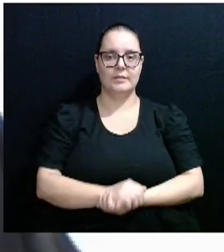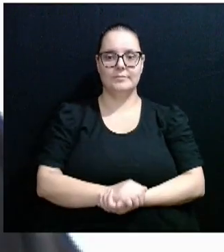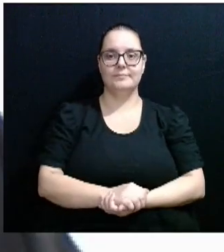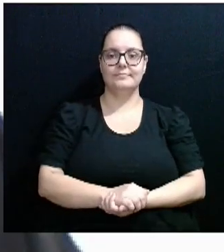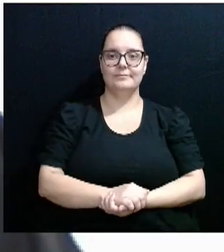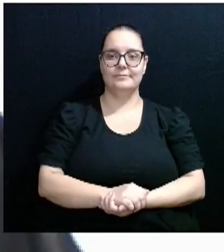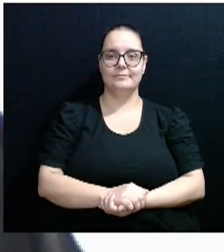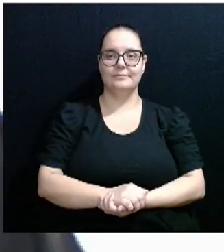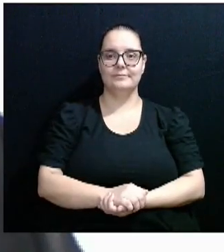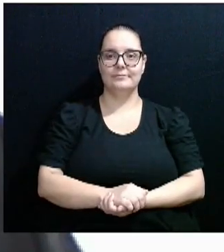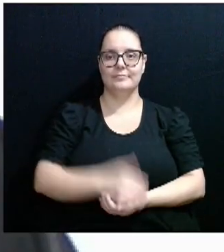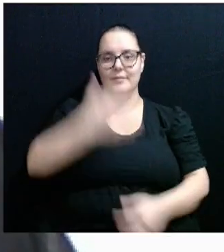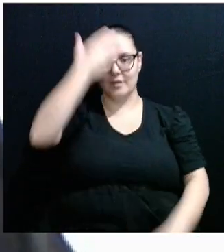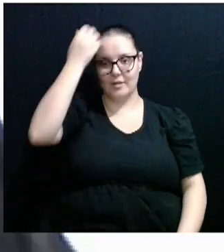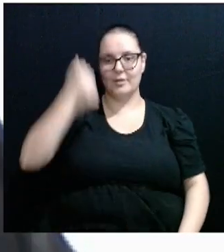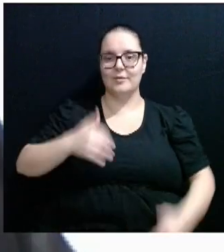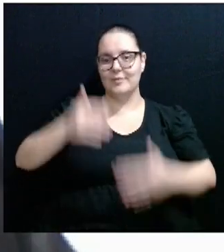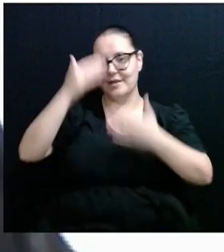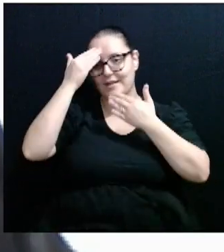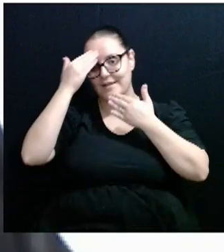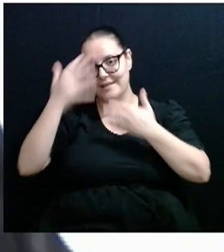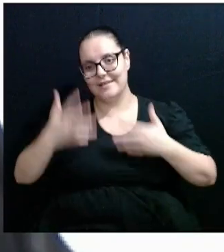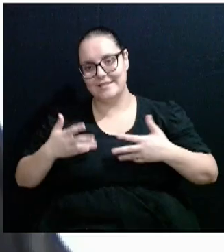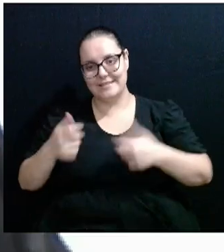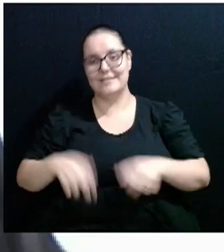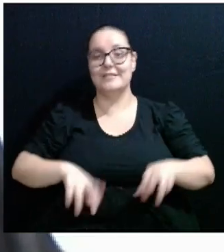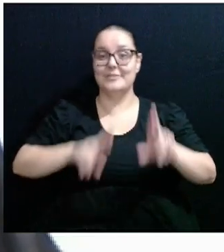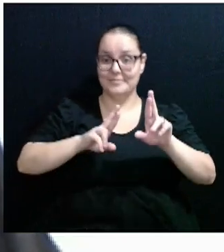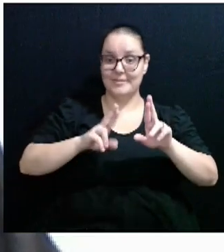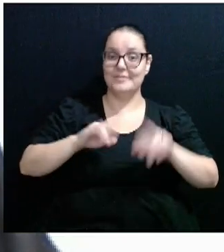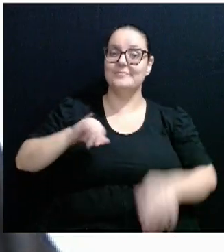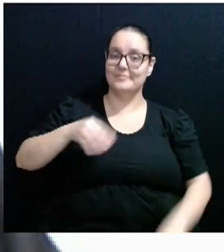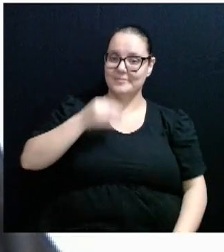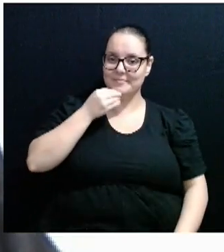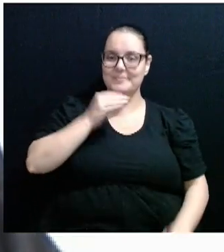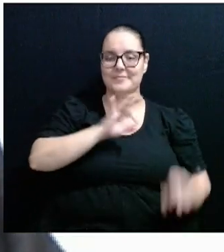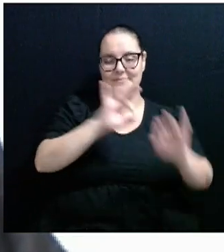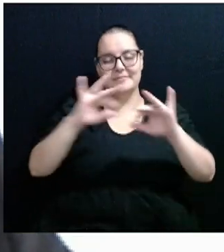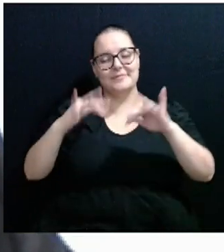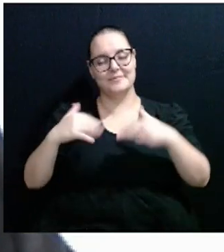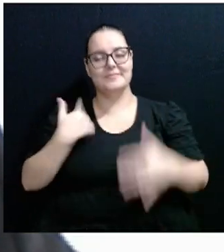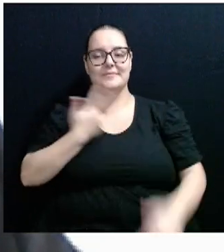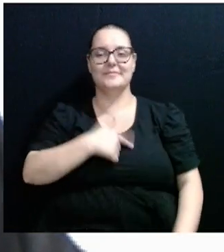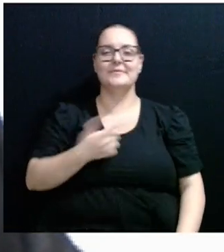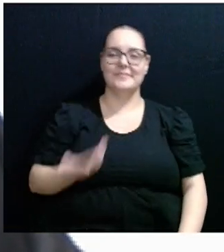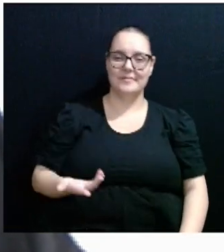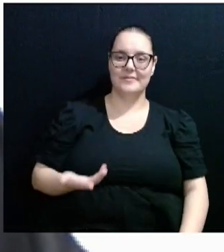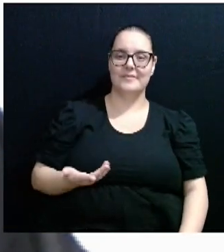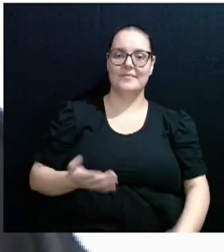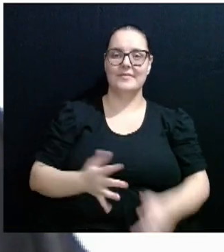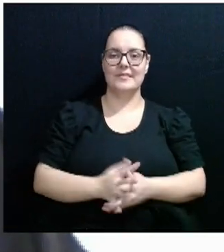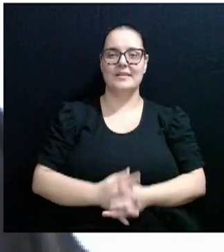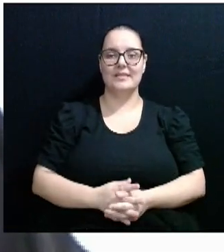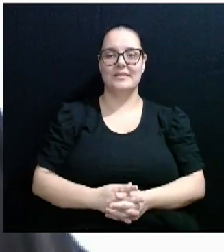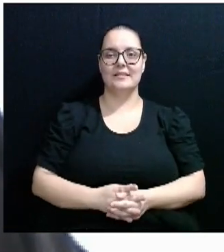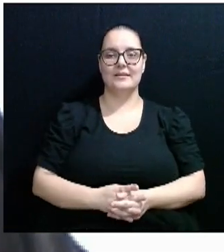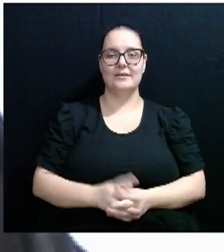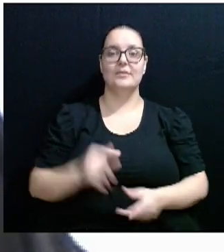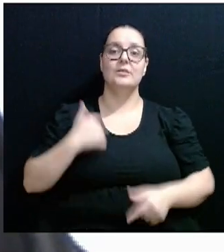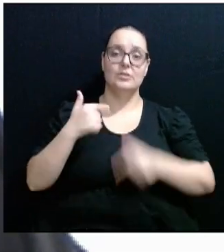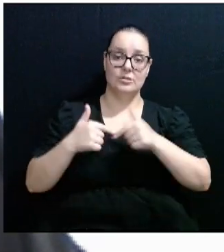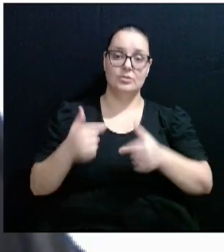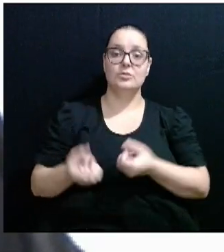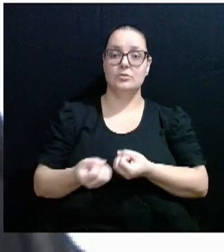Rúbia, novamente agradeço o convite, espero que tenha sido bem proveitoso para quem está assistindo a gente. E o nosso trabalho